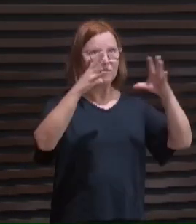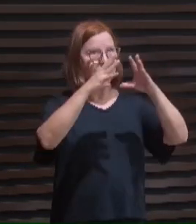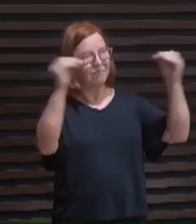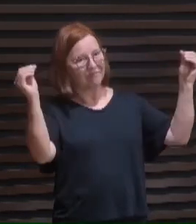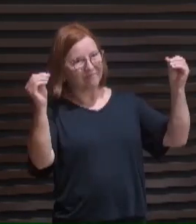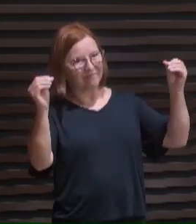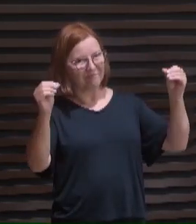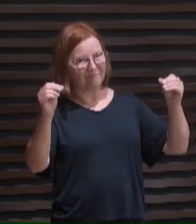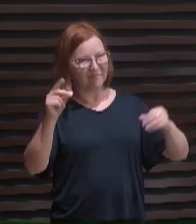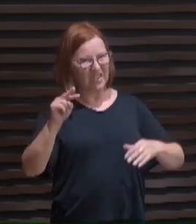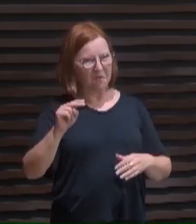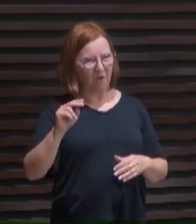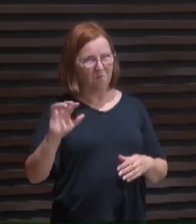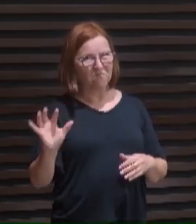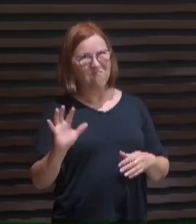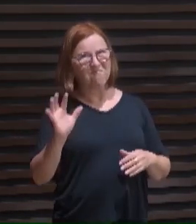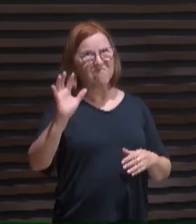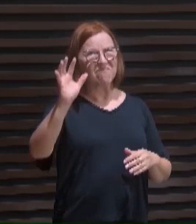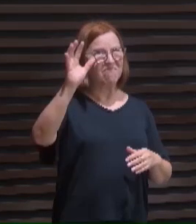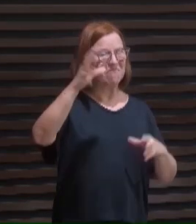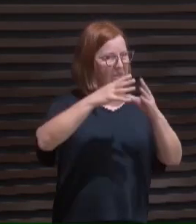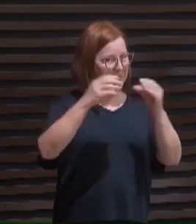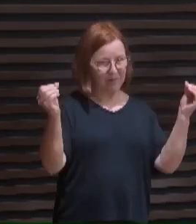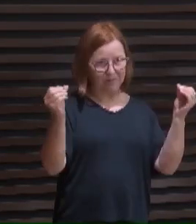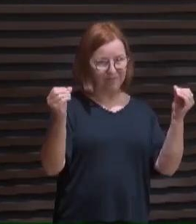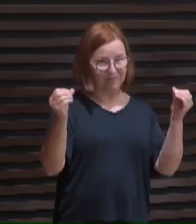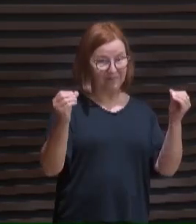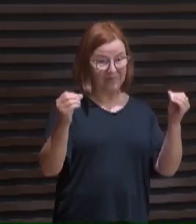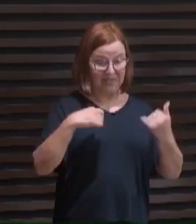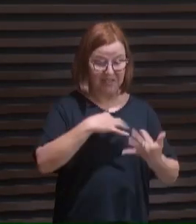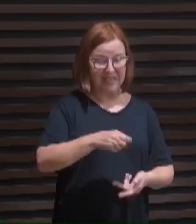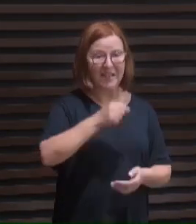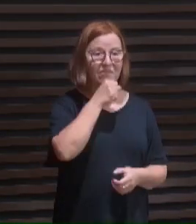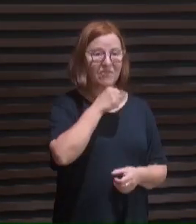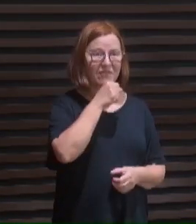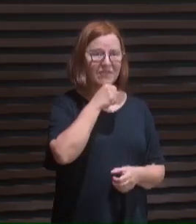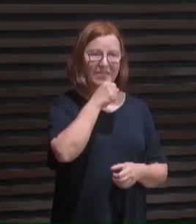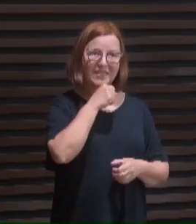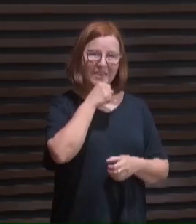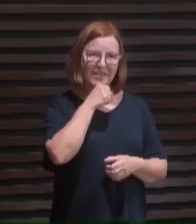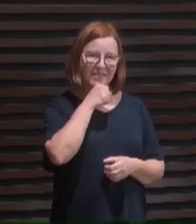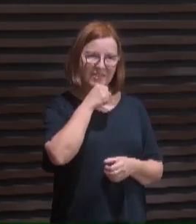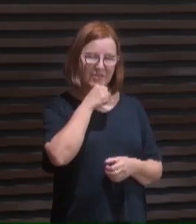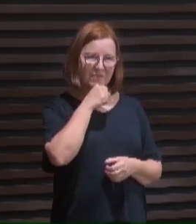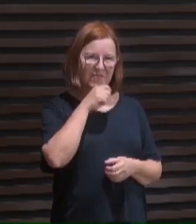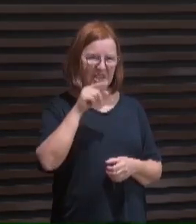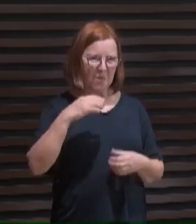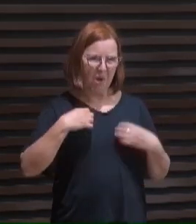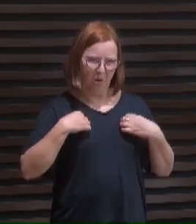como a fumaça, e a terra envelhecerá como um